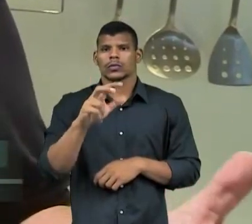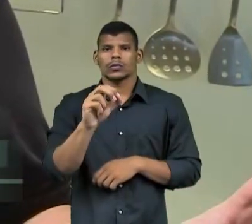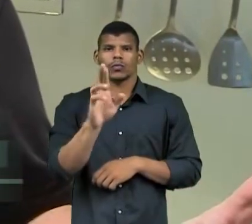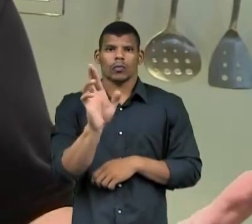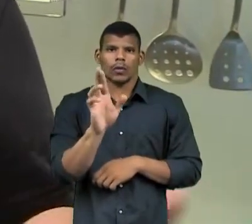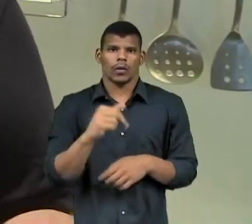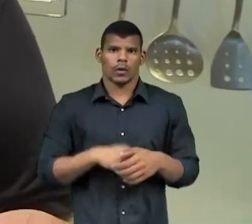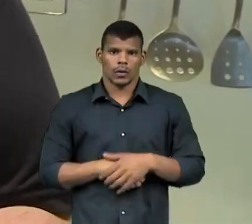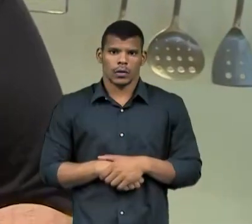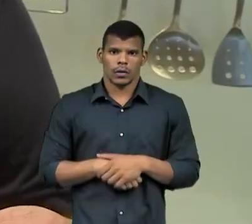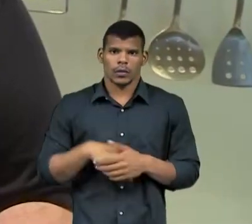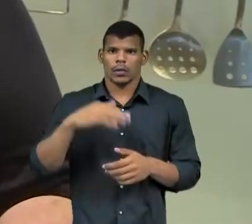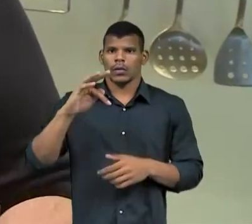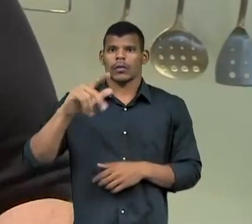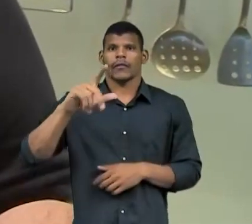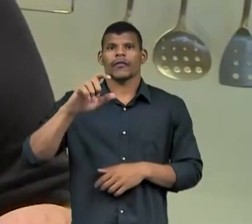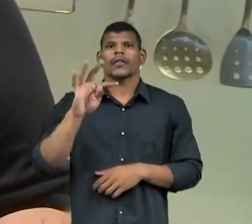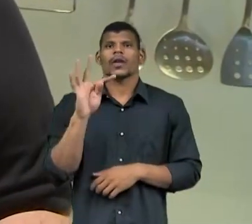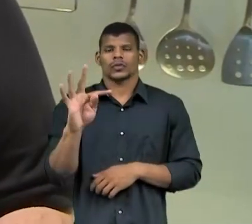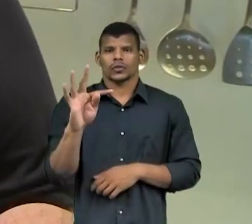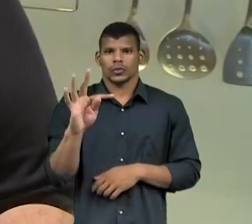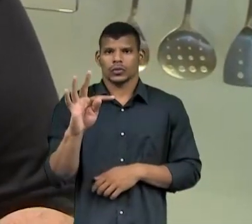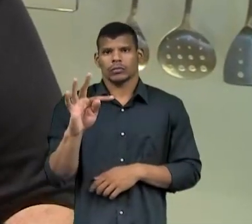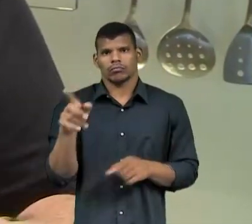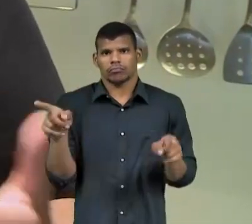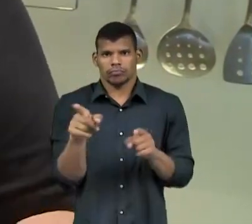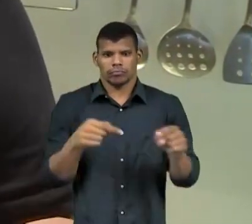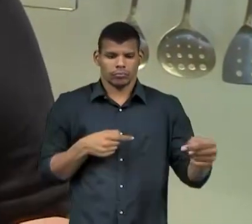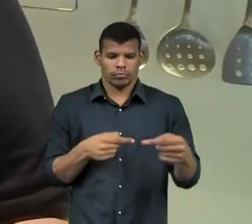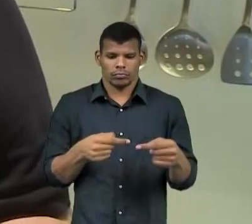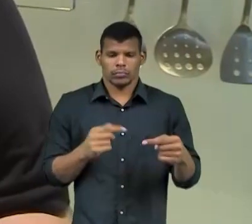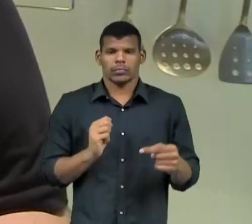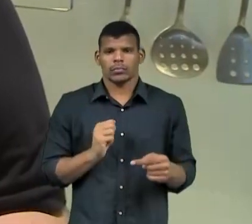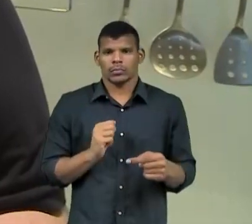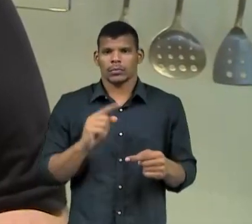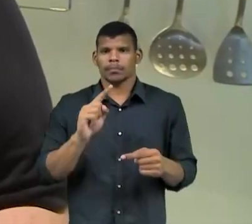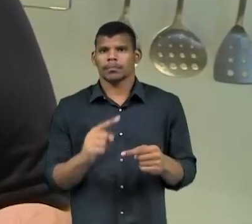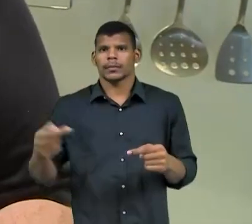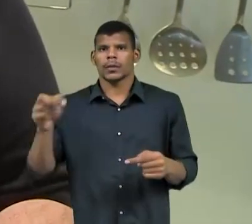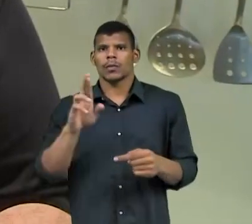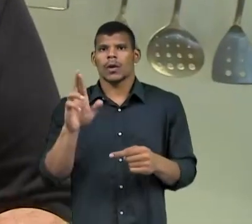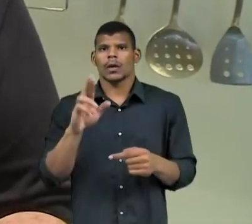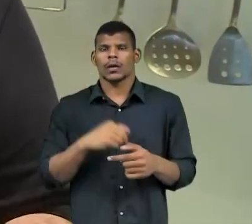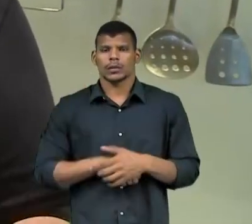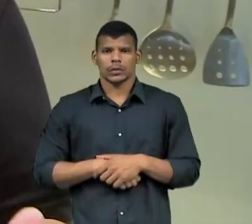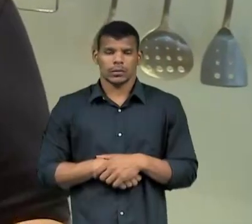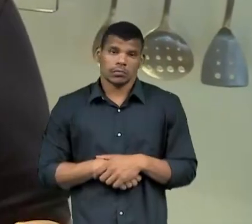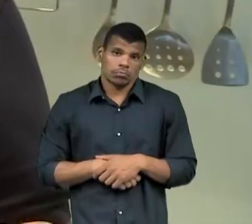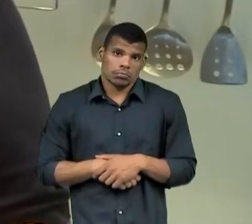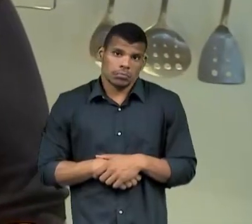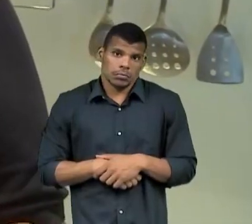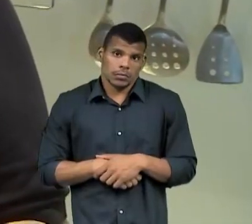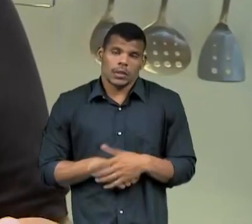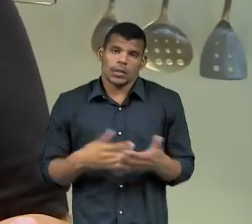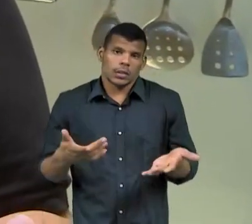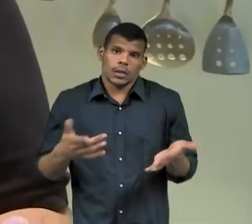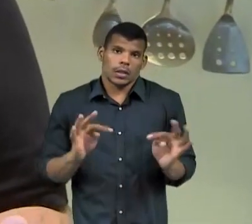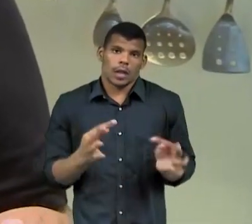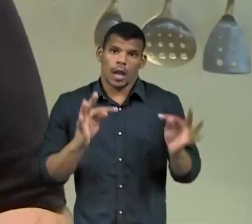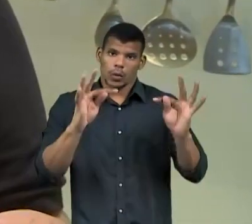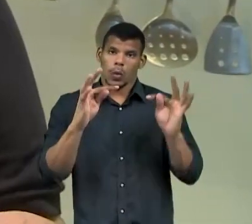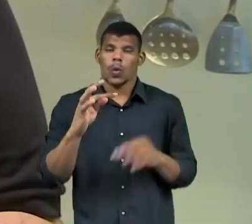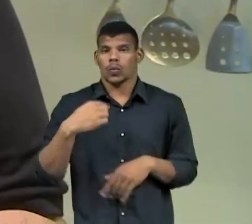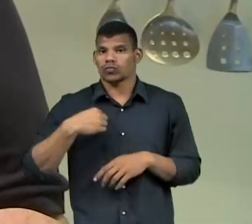enquanto um flat hoje, de unidades até menores, chegam a custar mais de R$1.000 por condomínio. Então a gente tem uma bagagem tecnológica muito grande